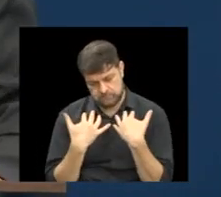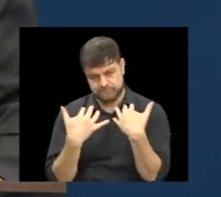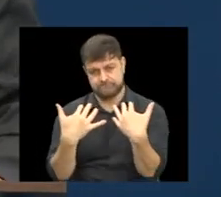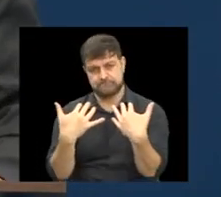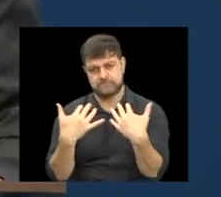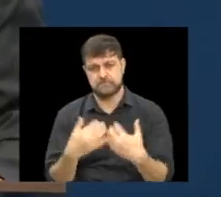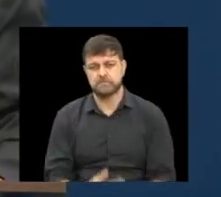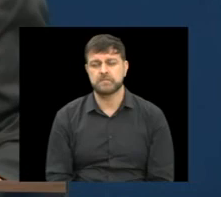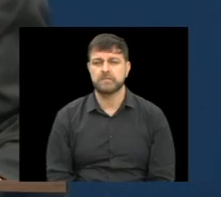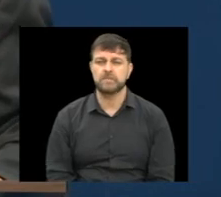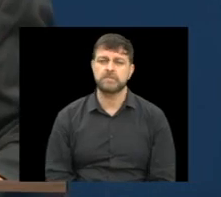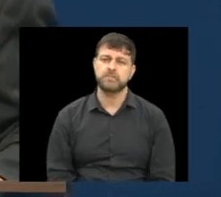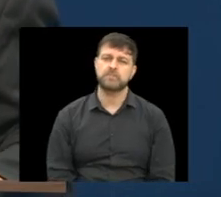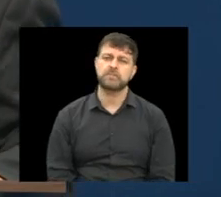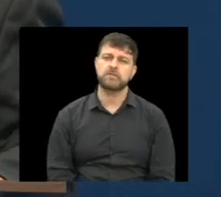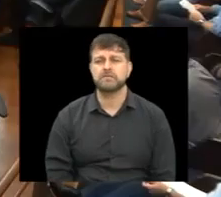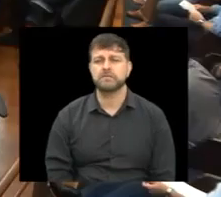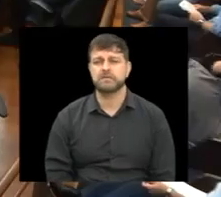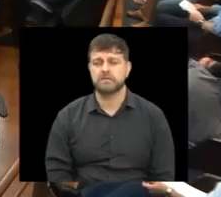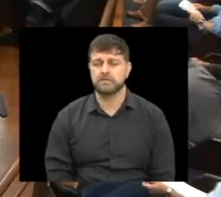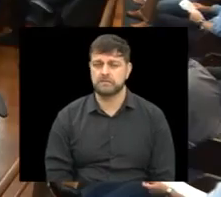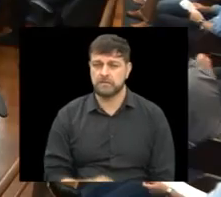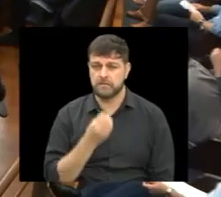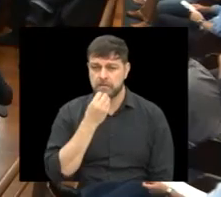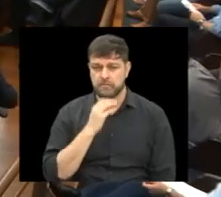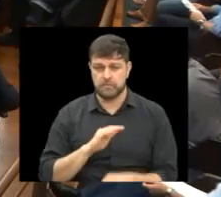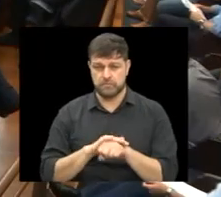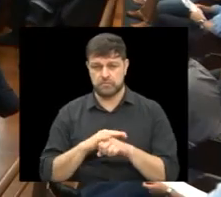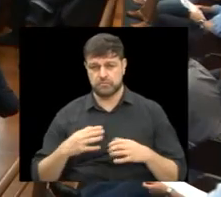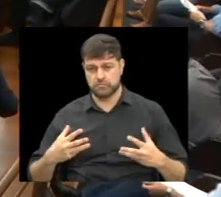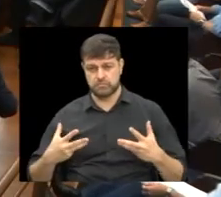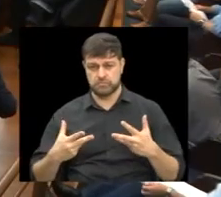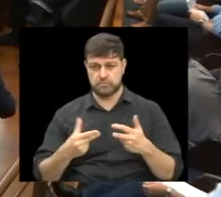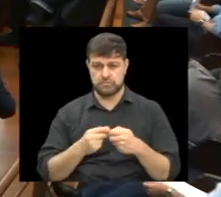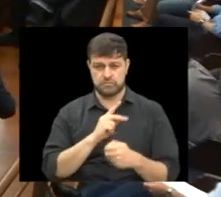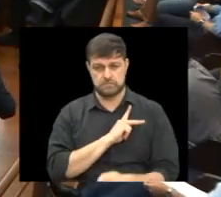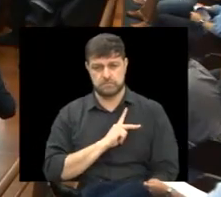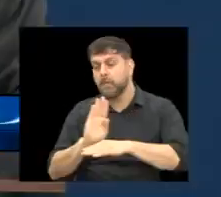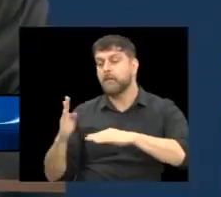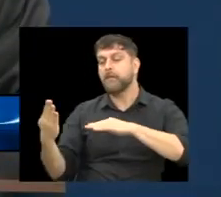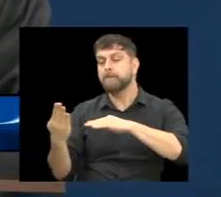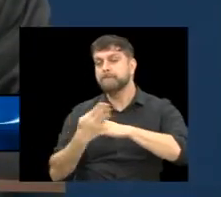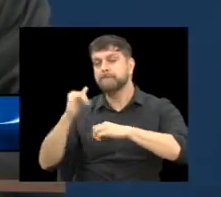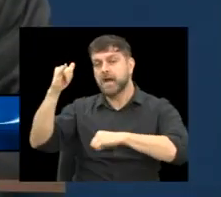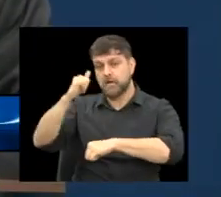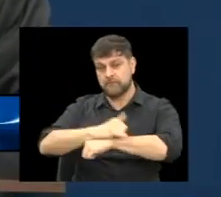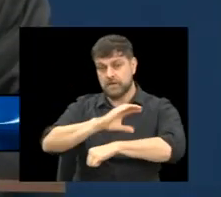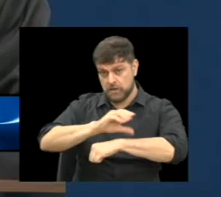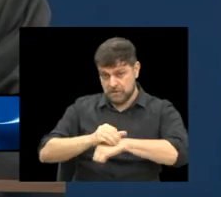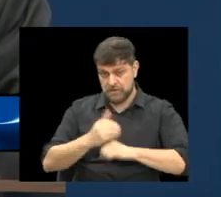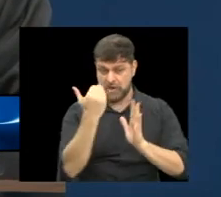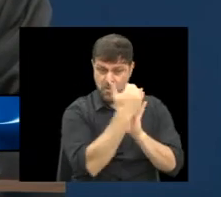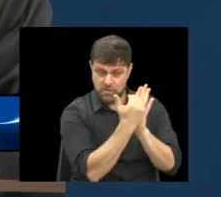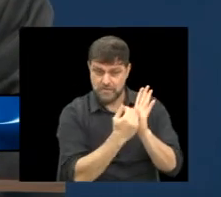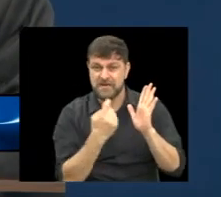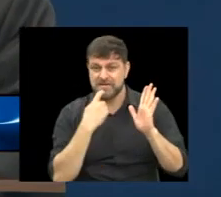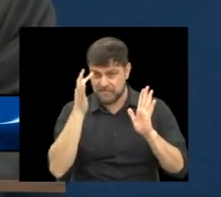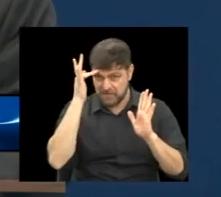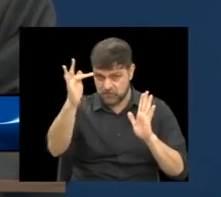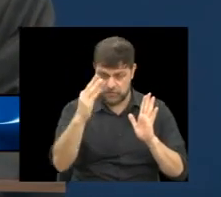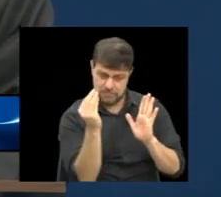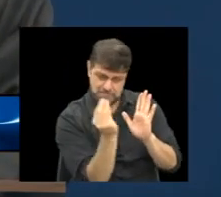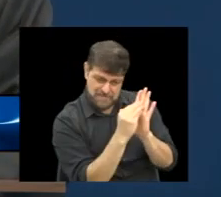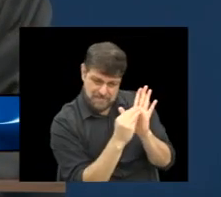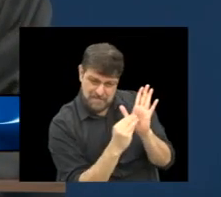da regularização fundiária aprovada, falou da importância de uma proposta como esta. No plano diretor atual, em suas